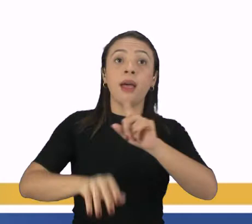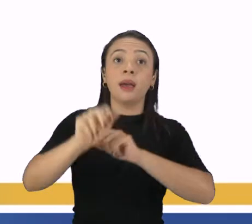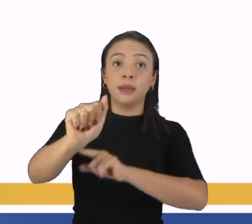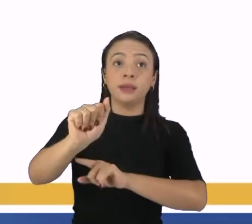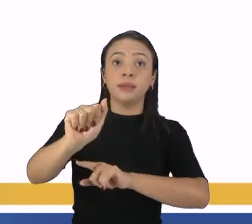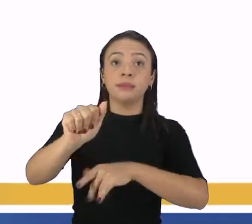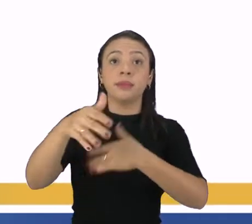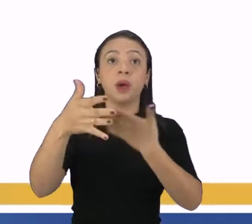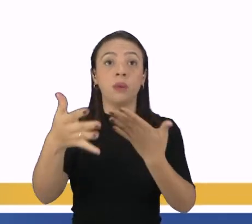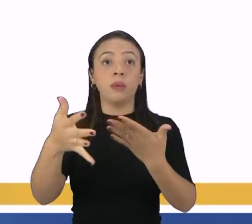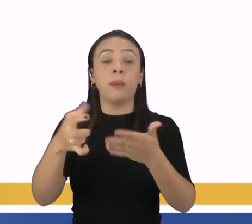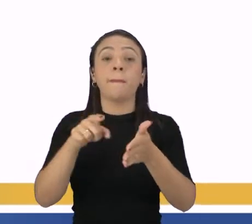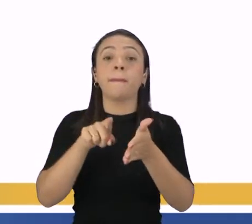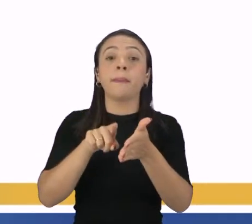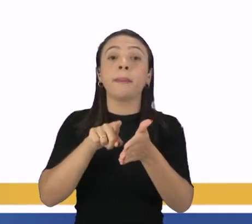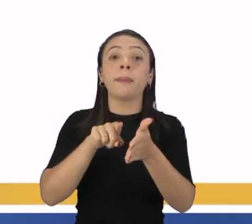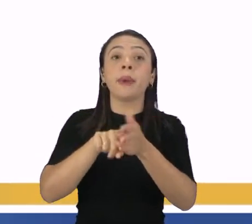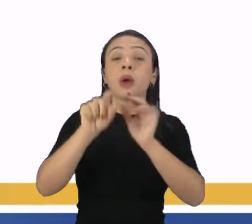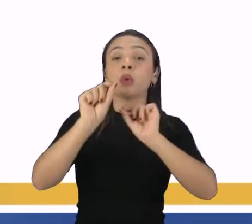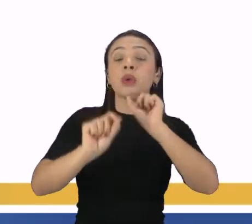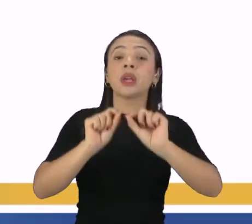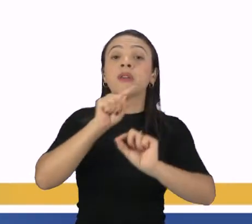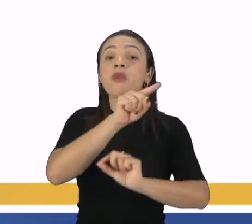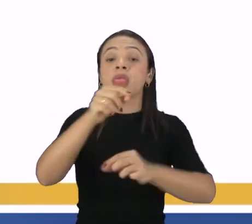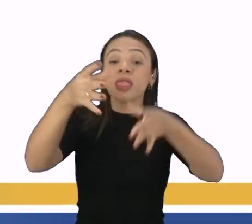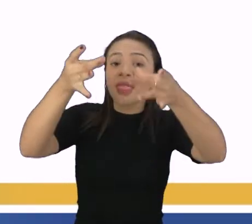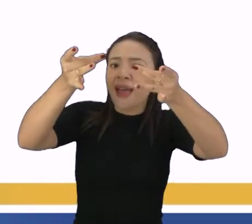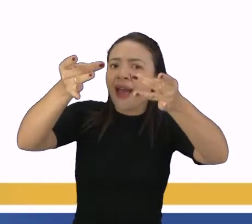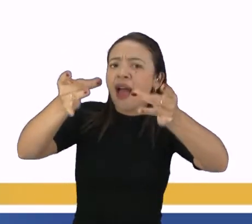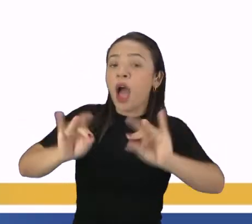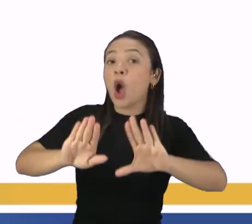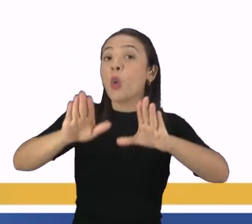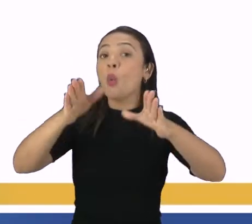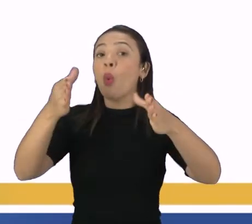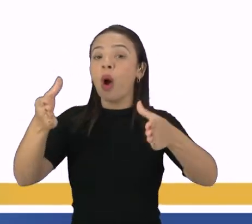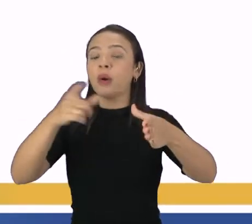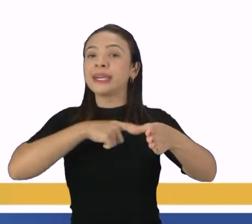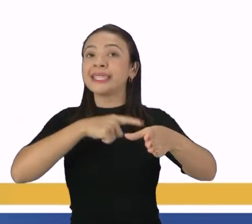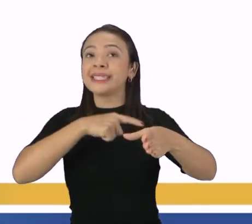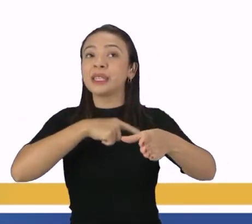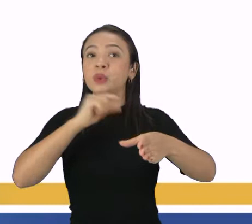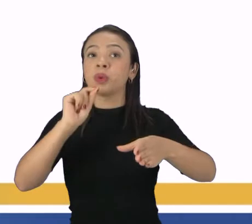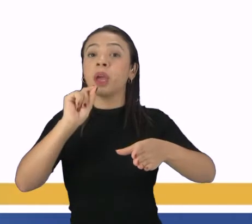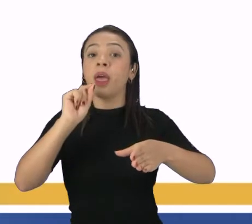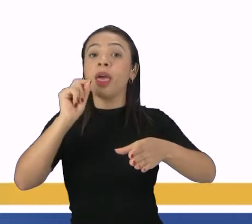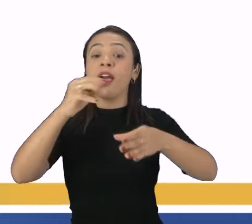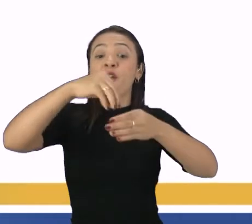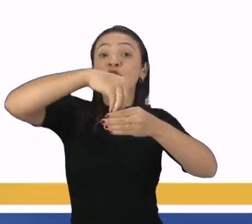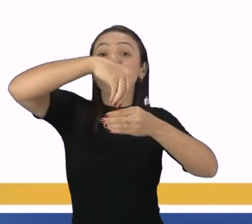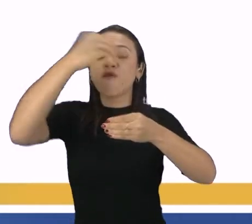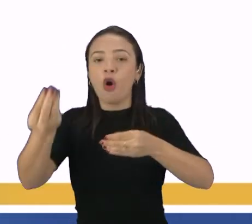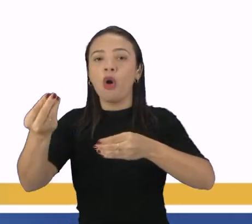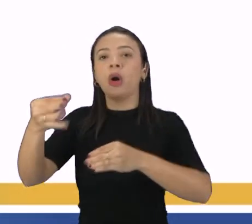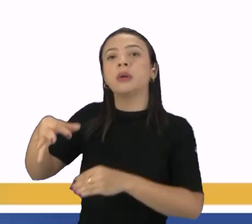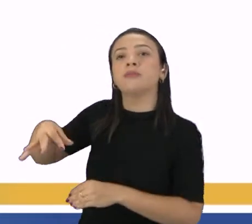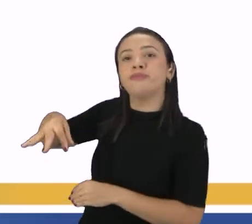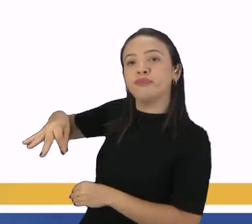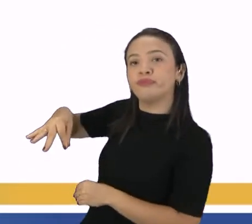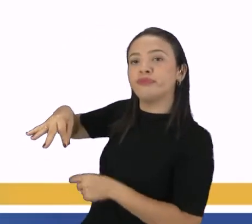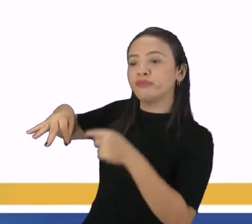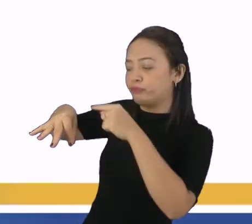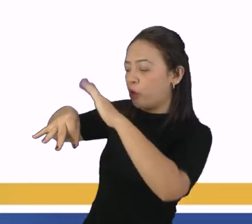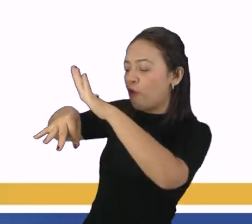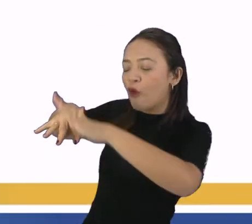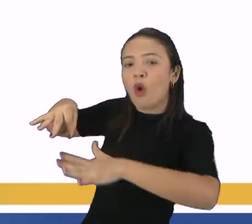A, A questão 2 pediu que vocês especificassem, dissessem quais são os órgãos que compõem a parte externa, a parte